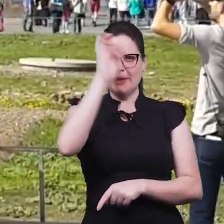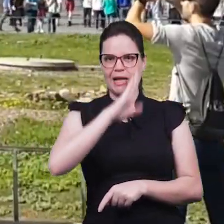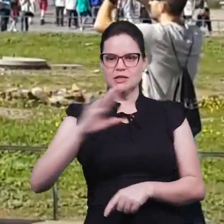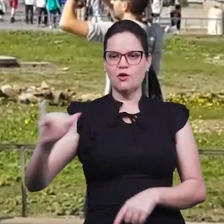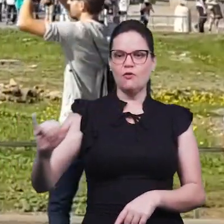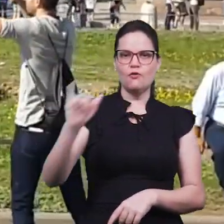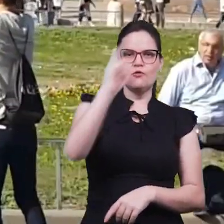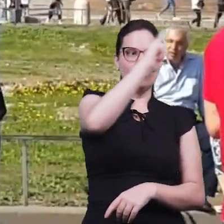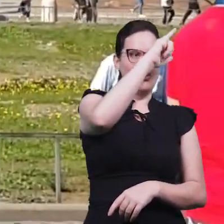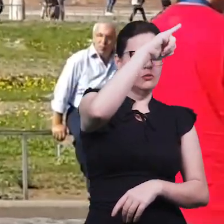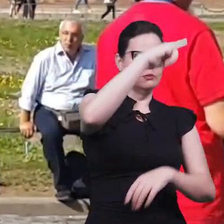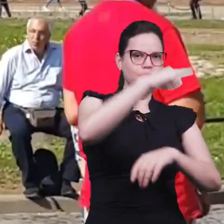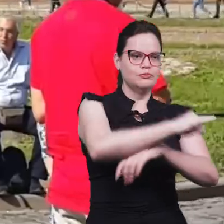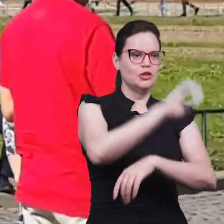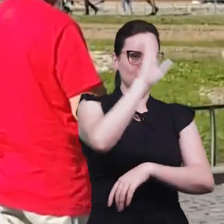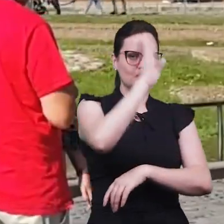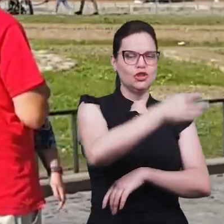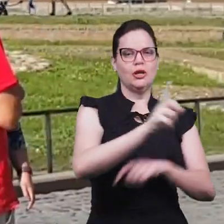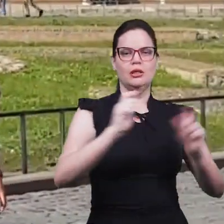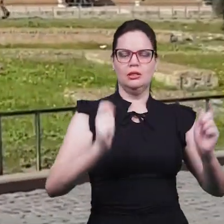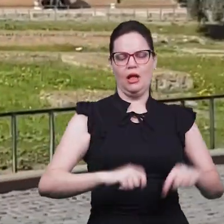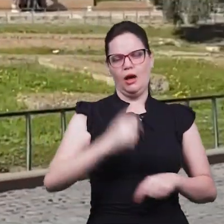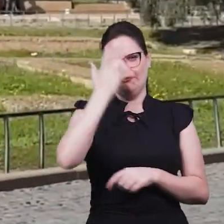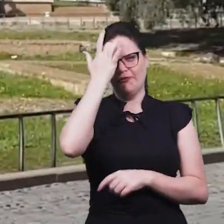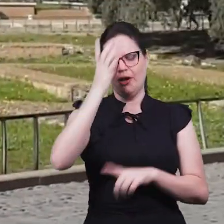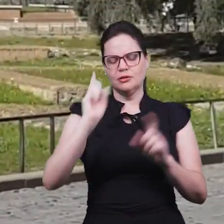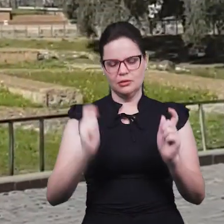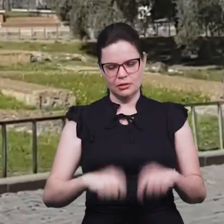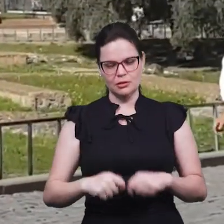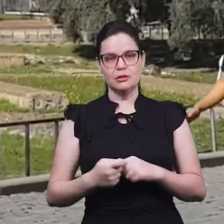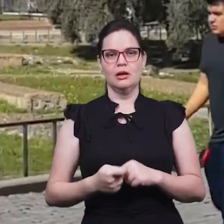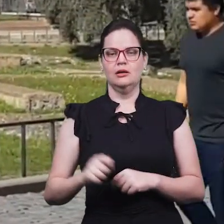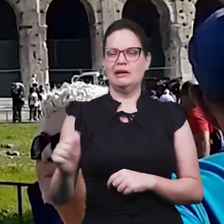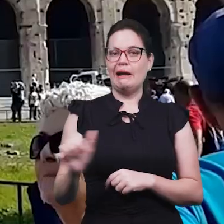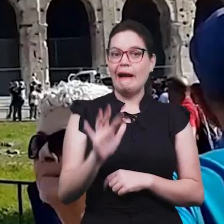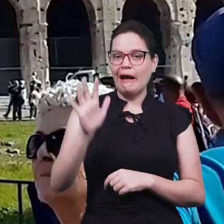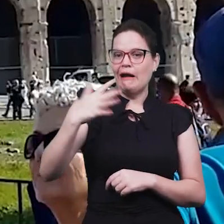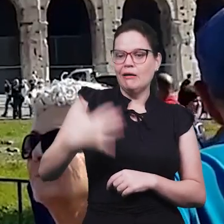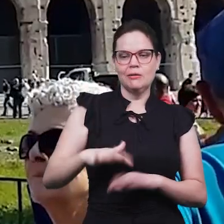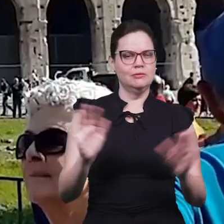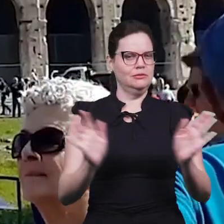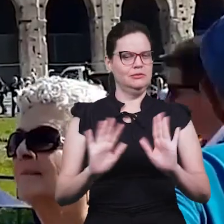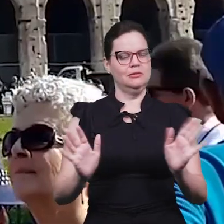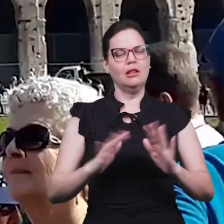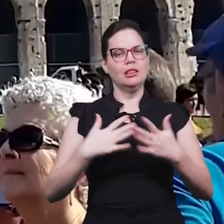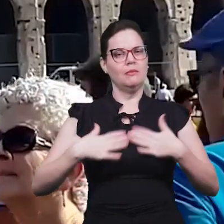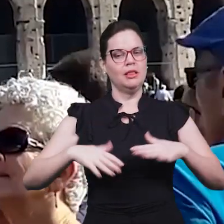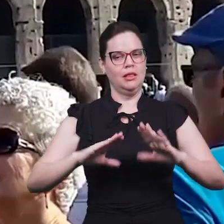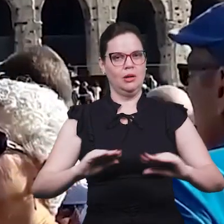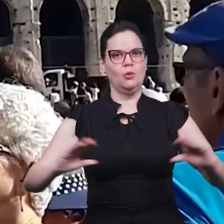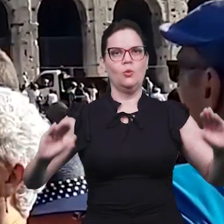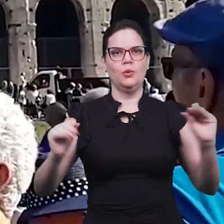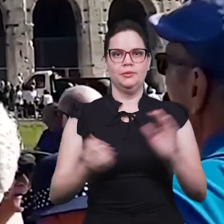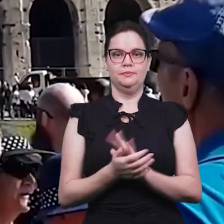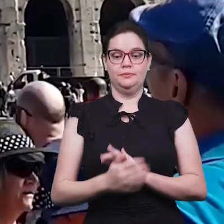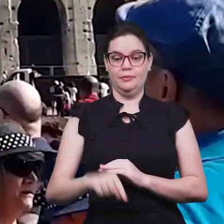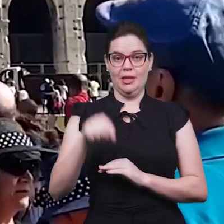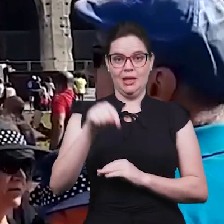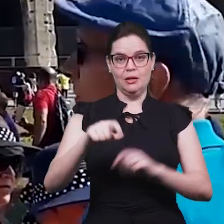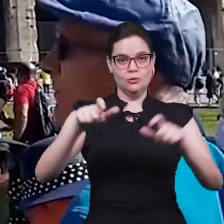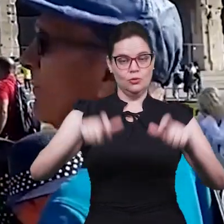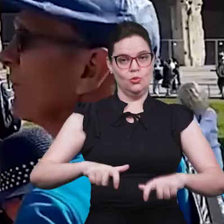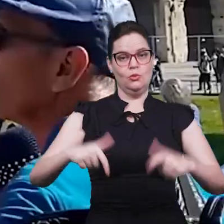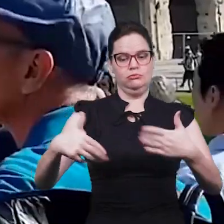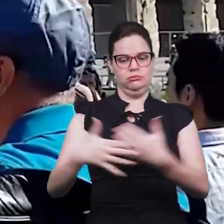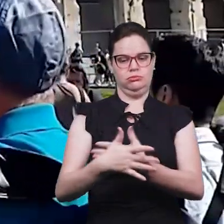Europa. Tem até voo direto aí do Brasil para lá. Então se consegue fácil ir, não é caro. E